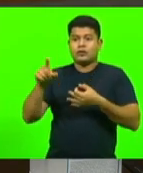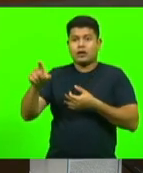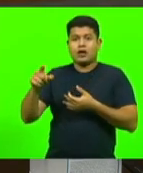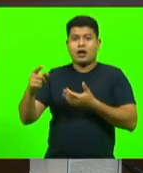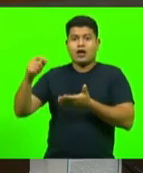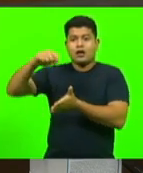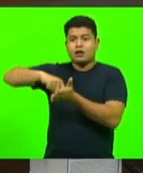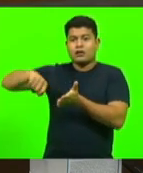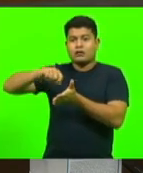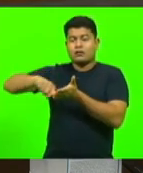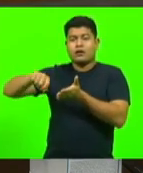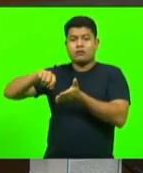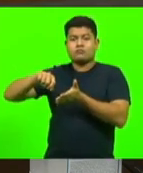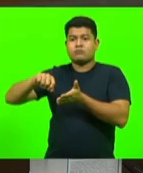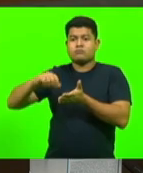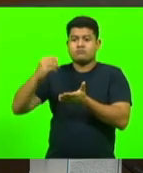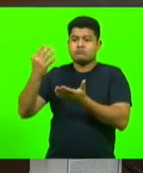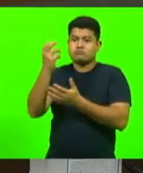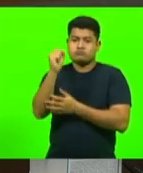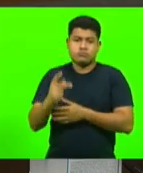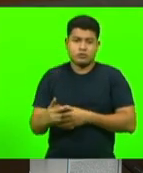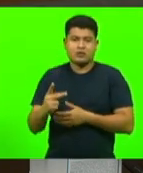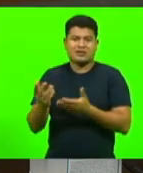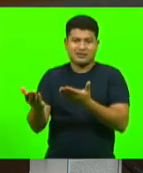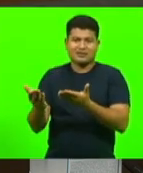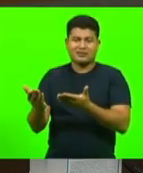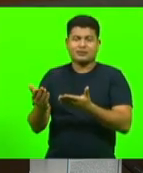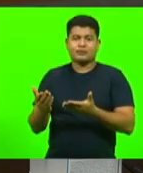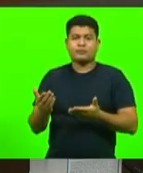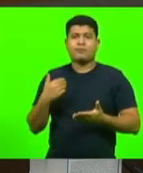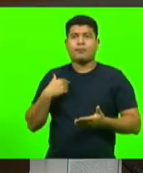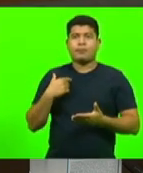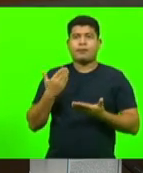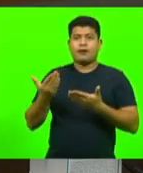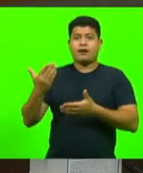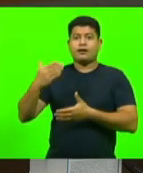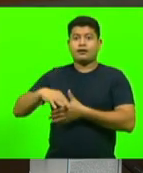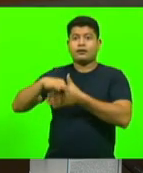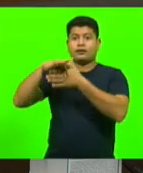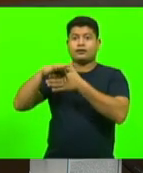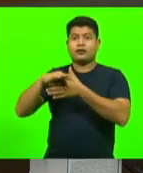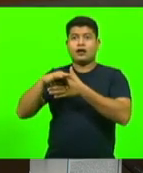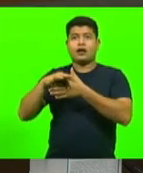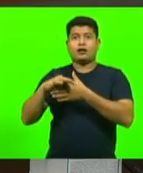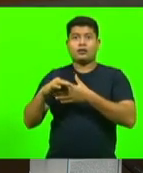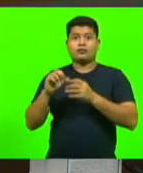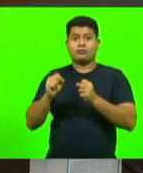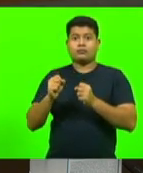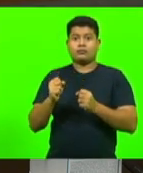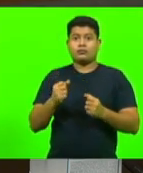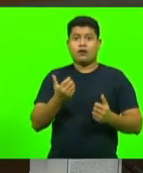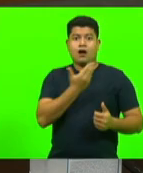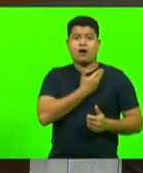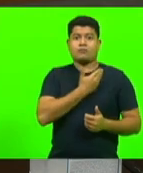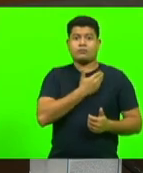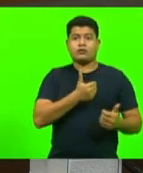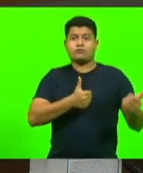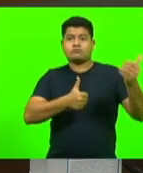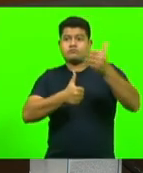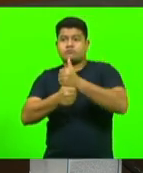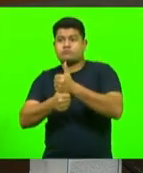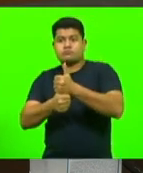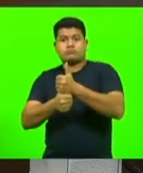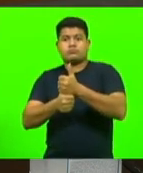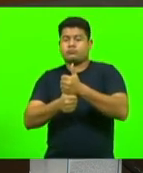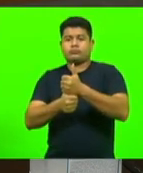se inscrevam pode ser preenchido por ser por se caracterizar cargo de liderança e as funcionamento não por um colega do quadro e sim